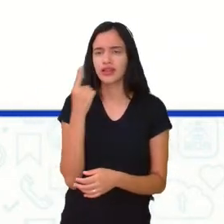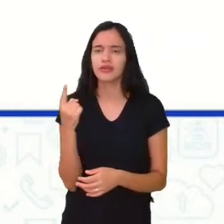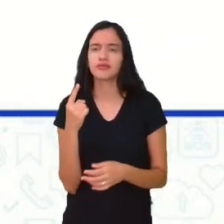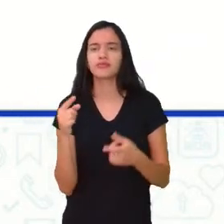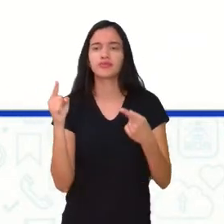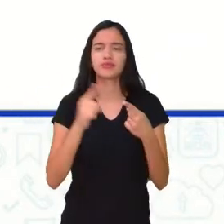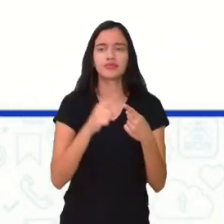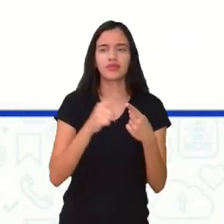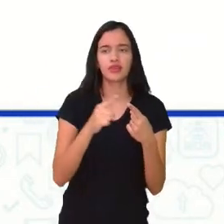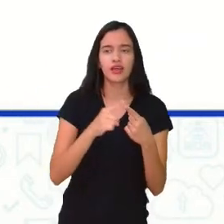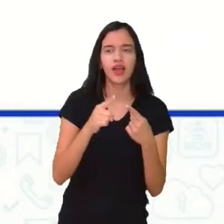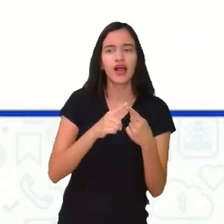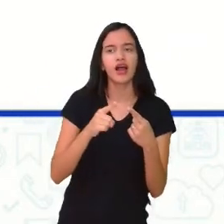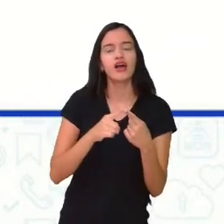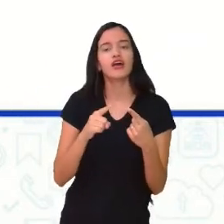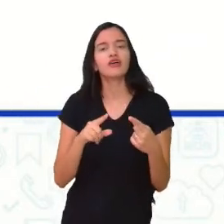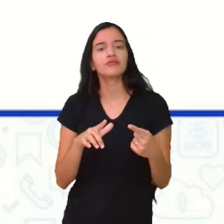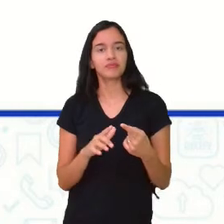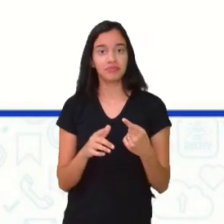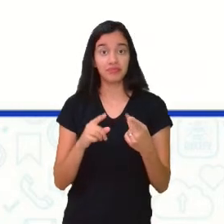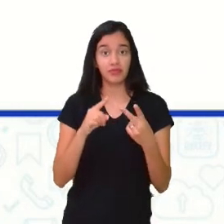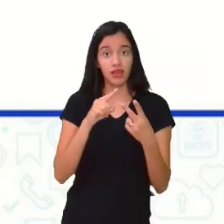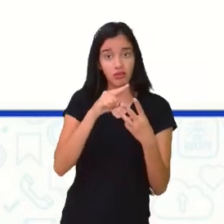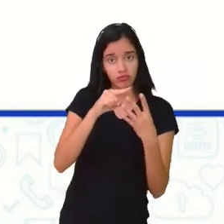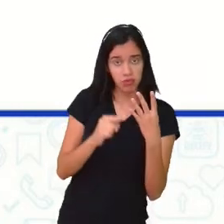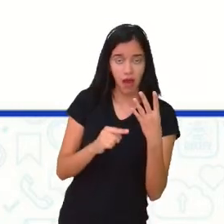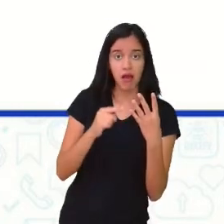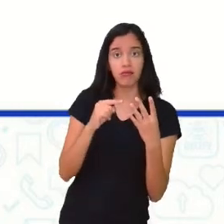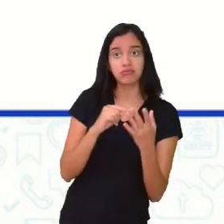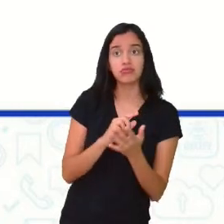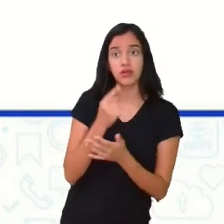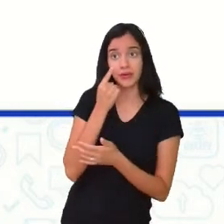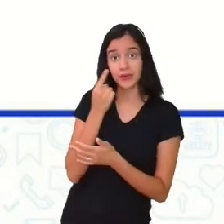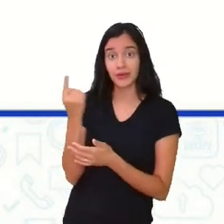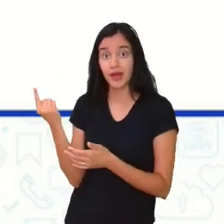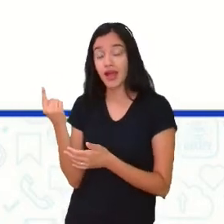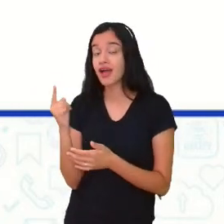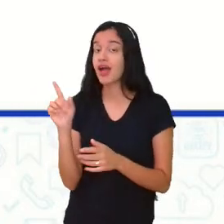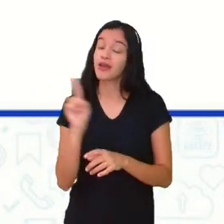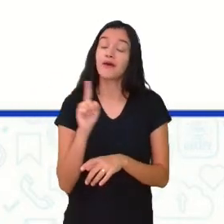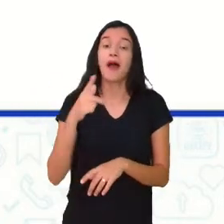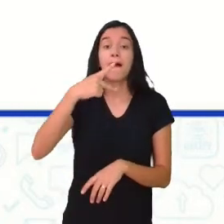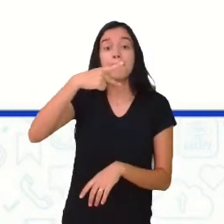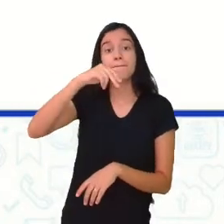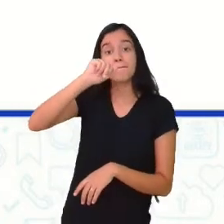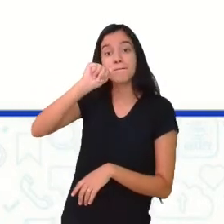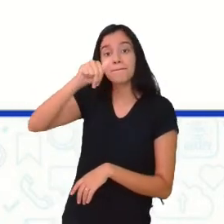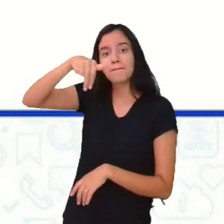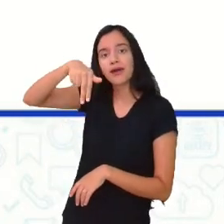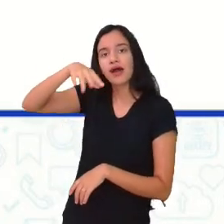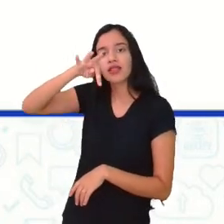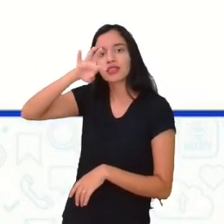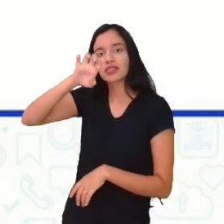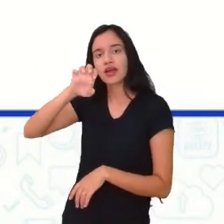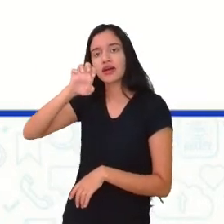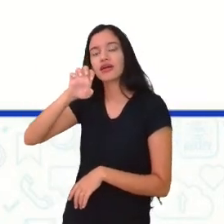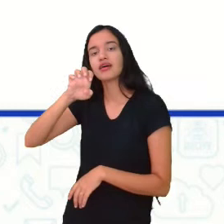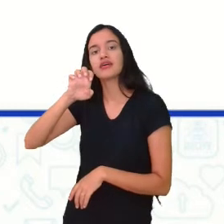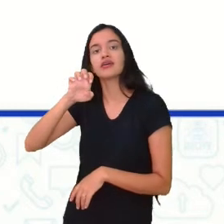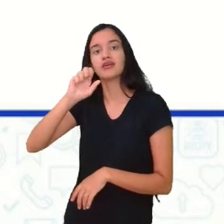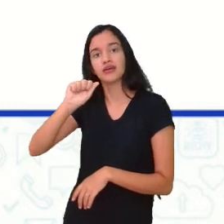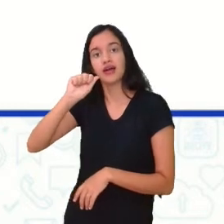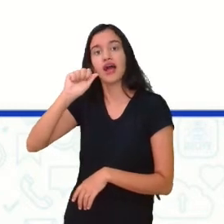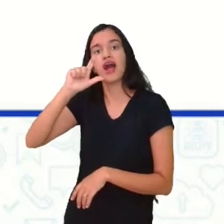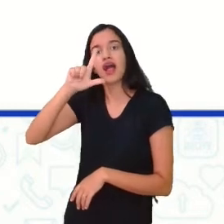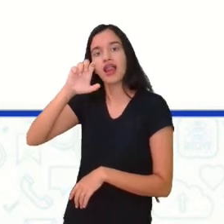Brighella, a Colombina, o Pantaleone, o doutor Pigmaleão, né? Pantaleone. Pantaleone. Gente, até